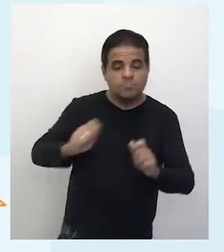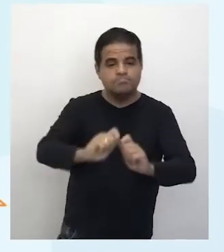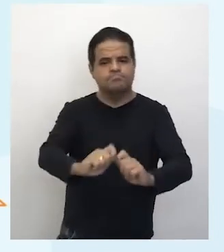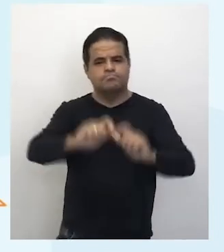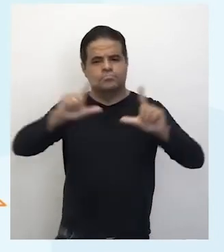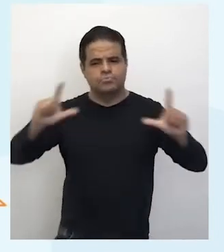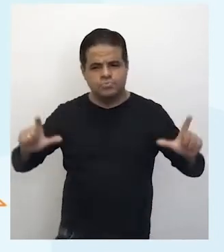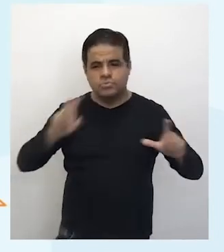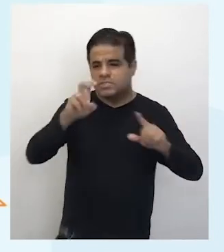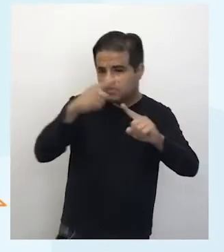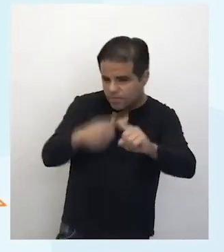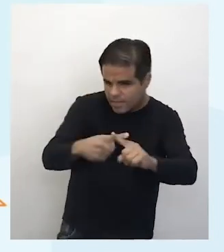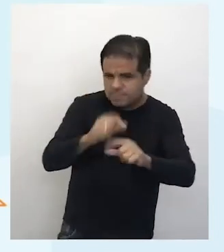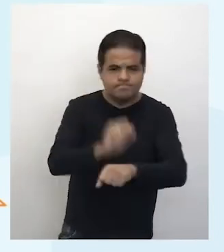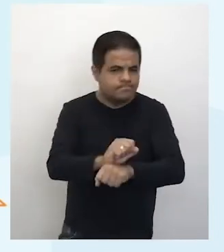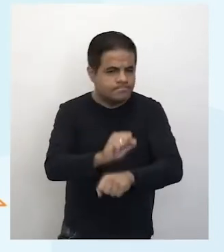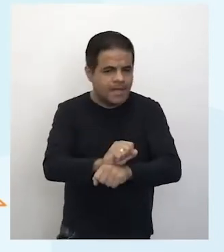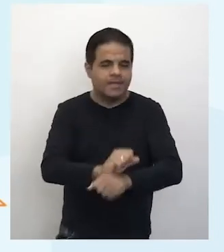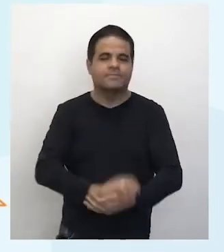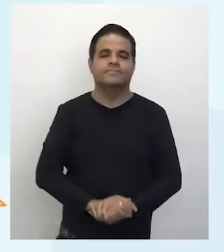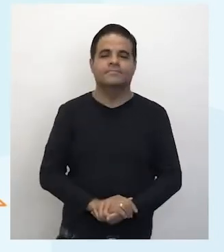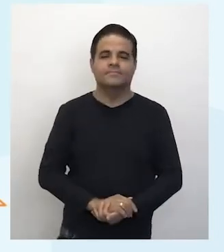cinco vezes esperam